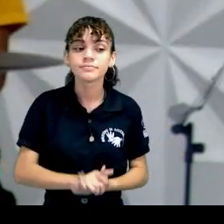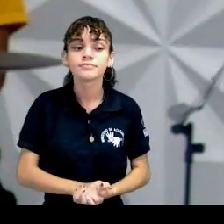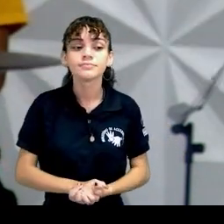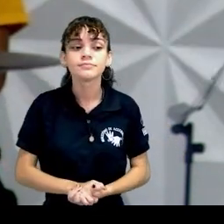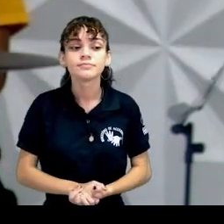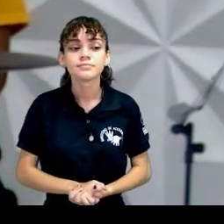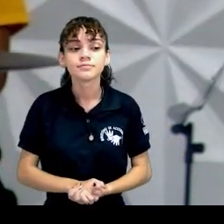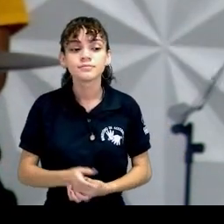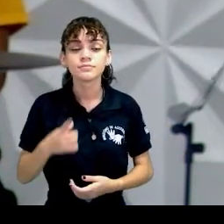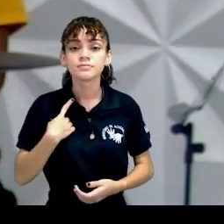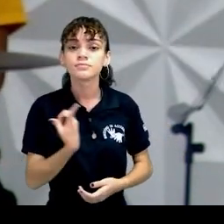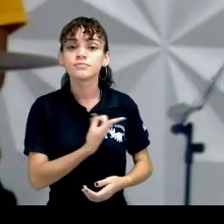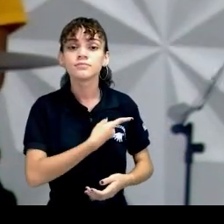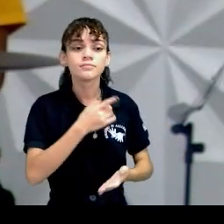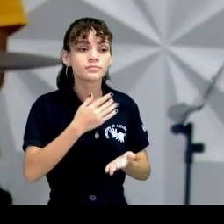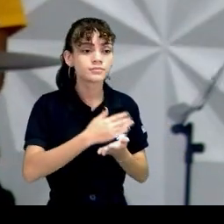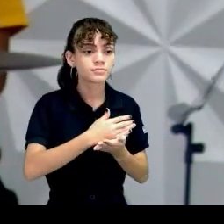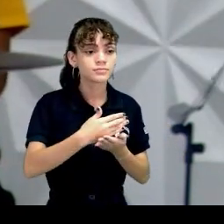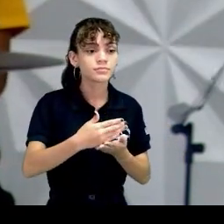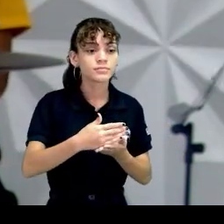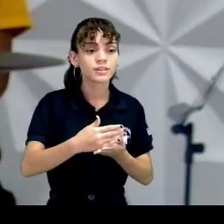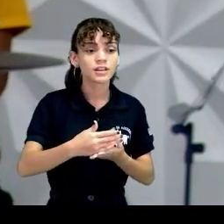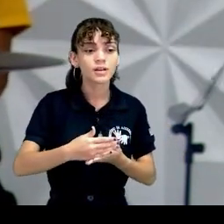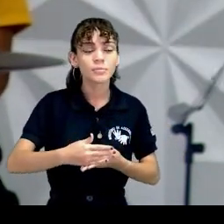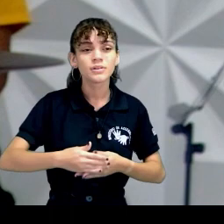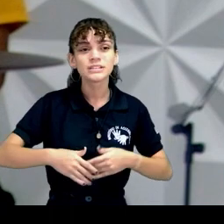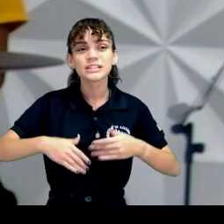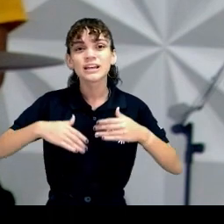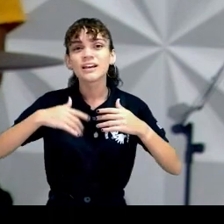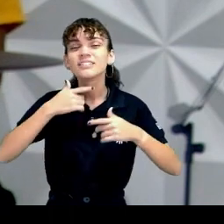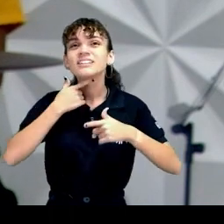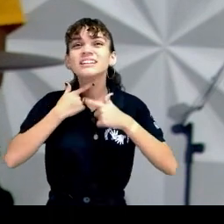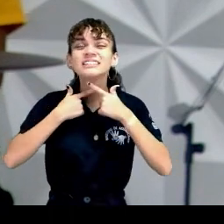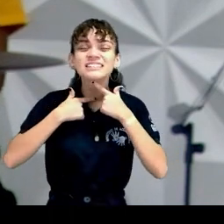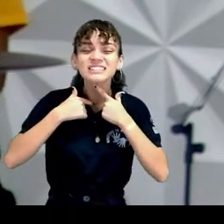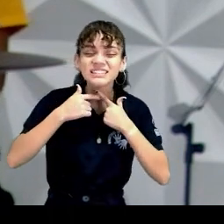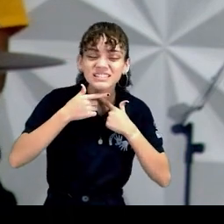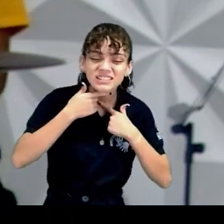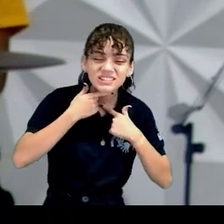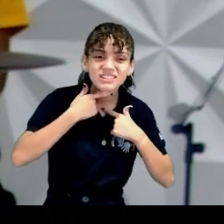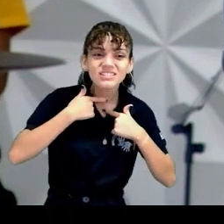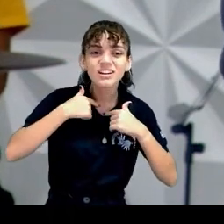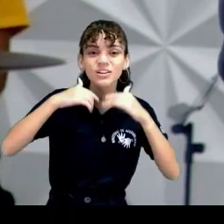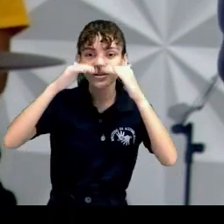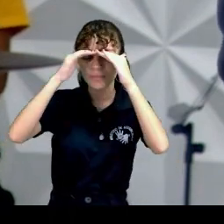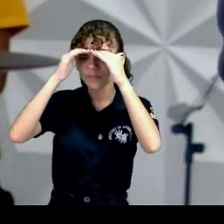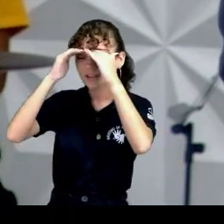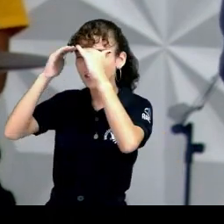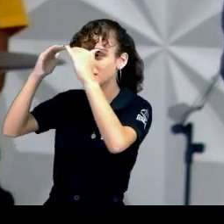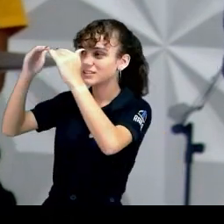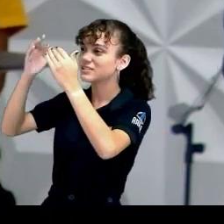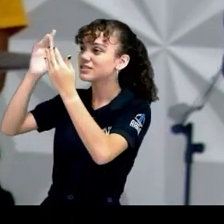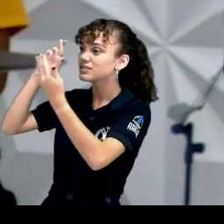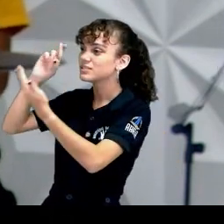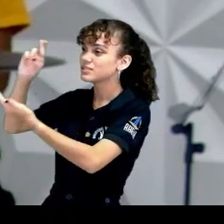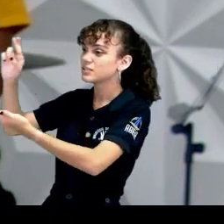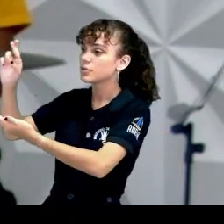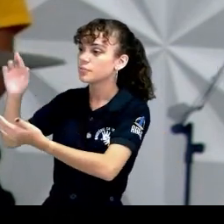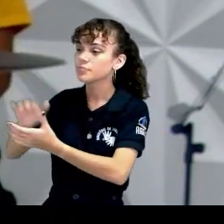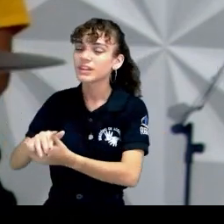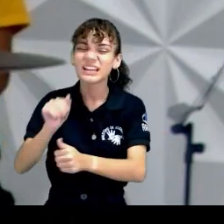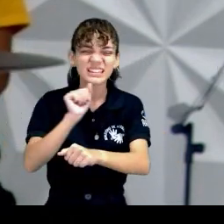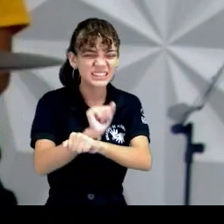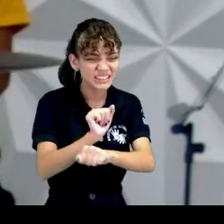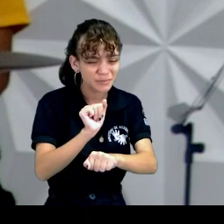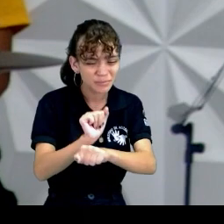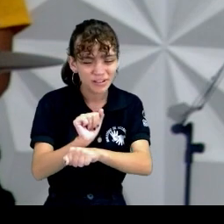leprosos, que não receberam ainda a cura, mas já começam a se dirigir ao sumo sacerdote, que comecemos a confiar. A palavra